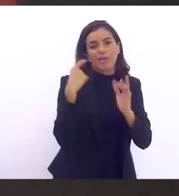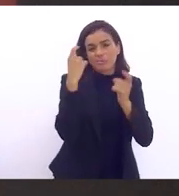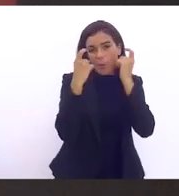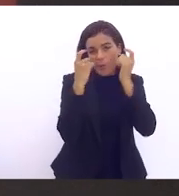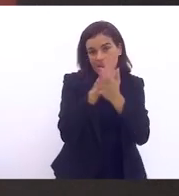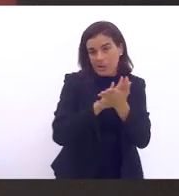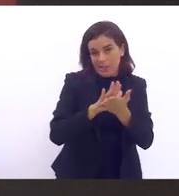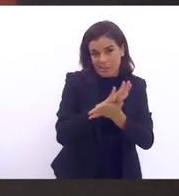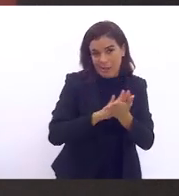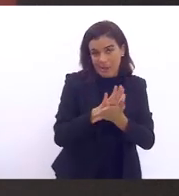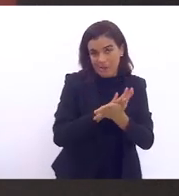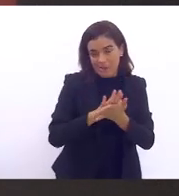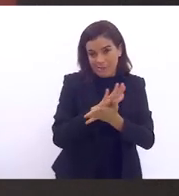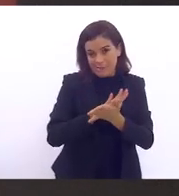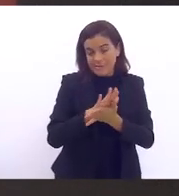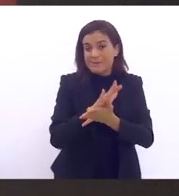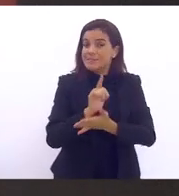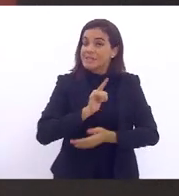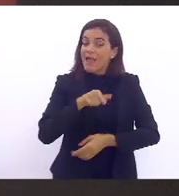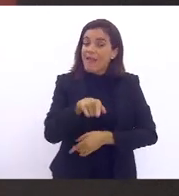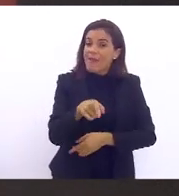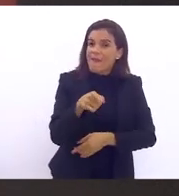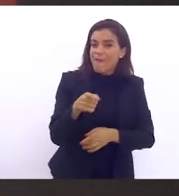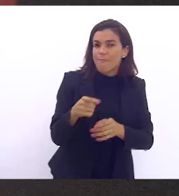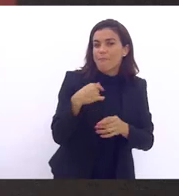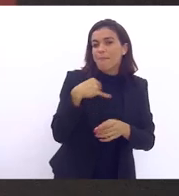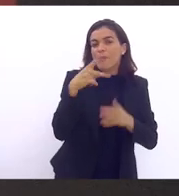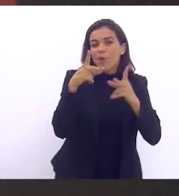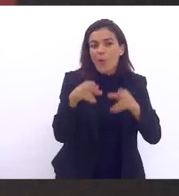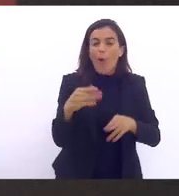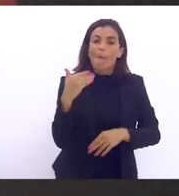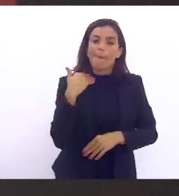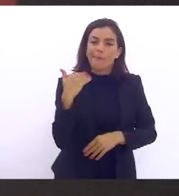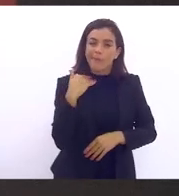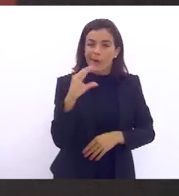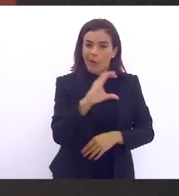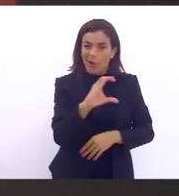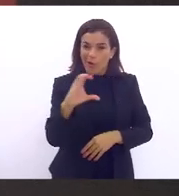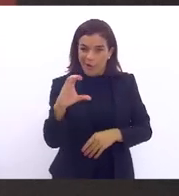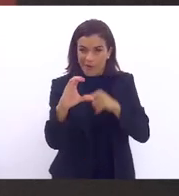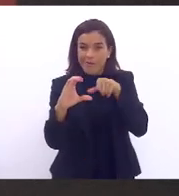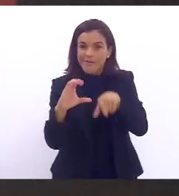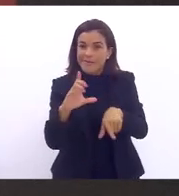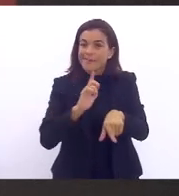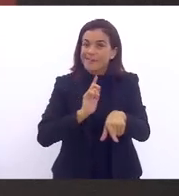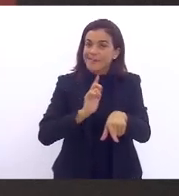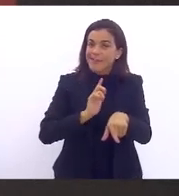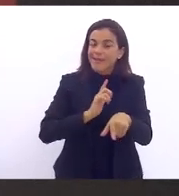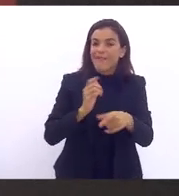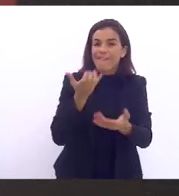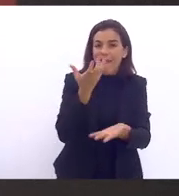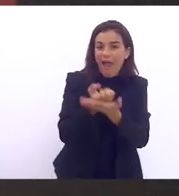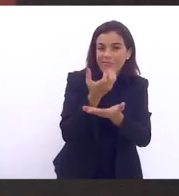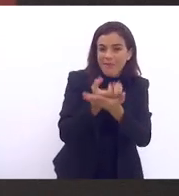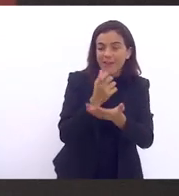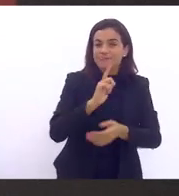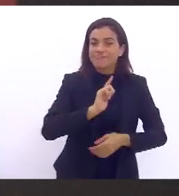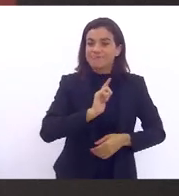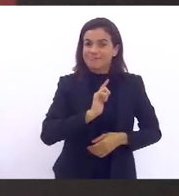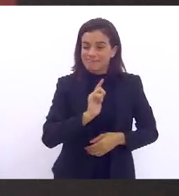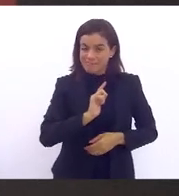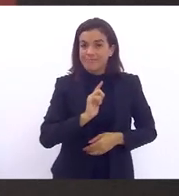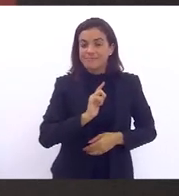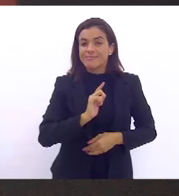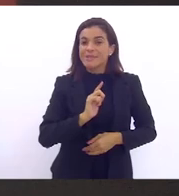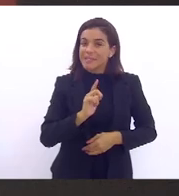grande porque ele já tem lá a sua a a sua conta com as operadoras com as amaps as administradoras de meios de pagamento eletrônico e